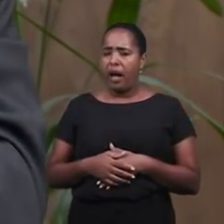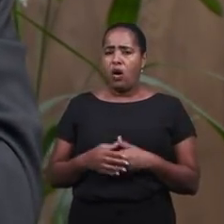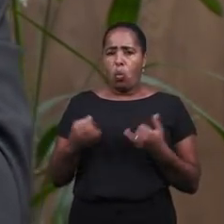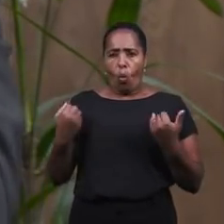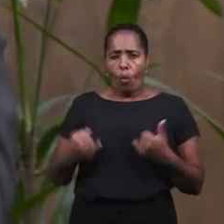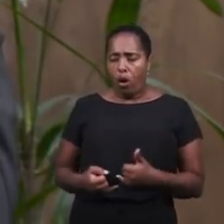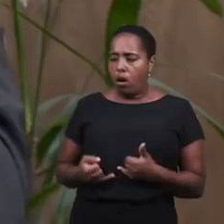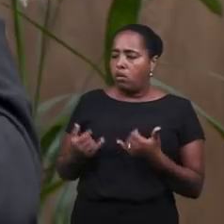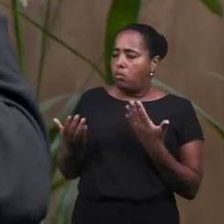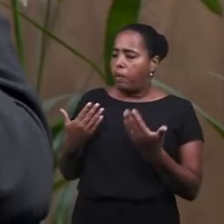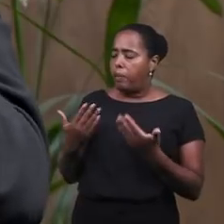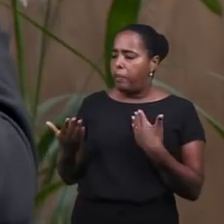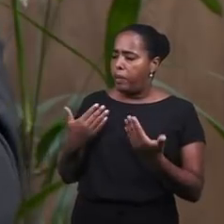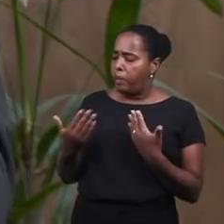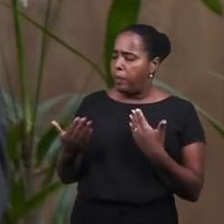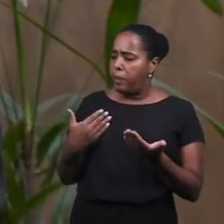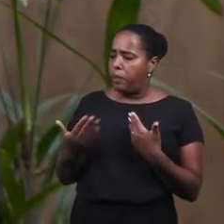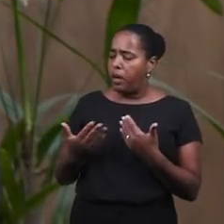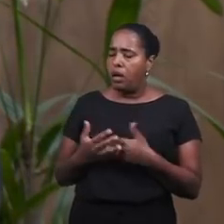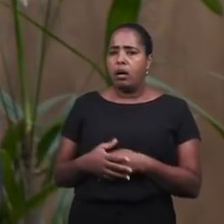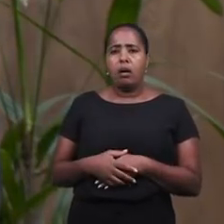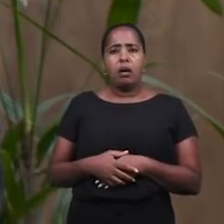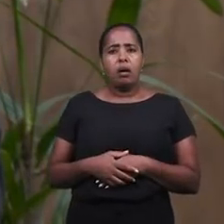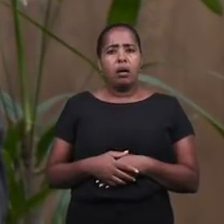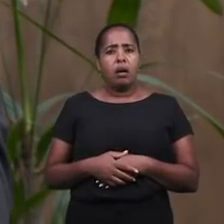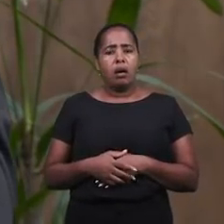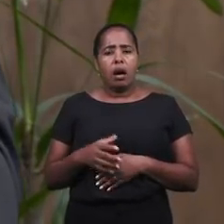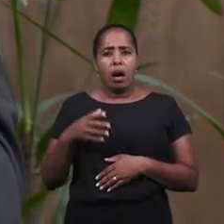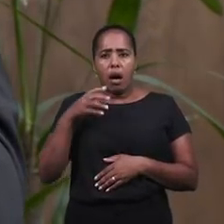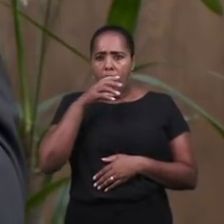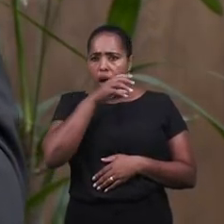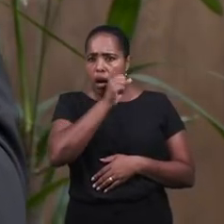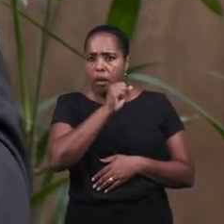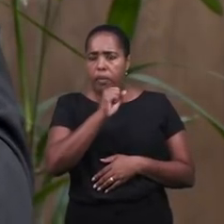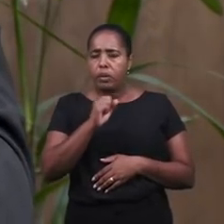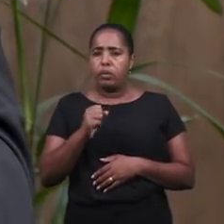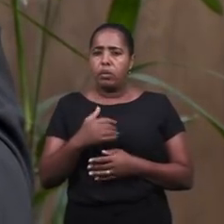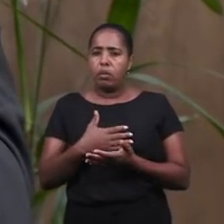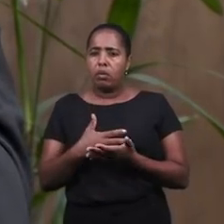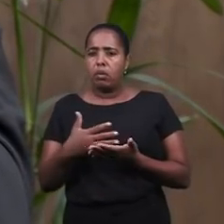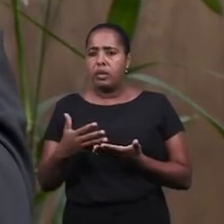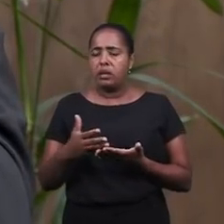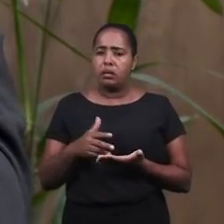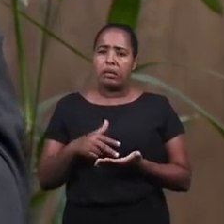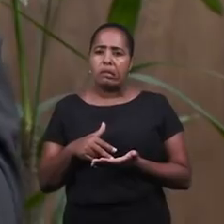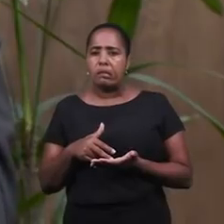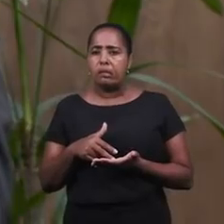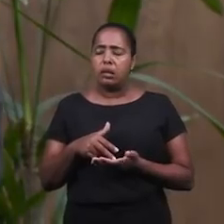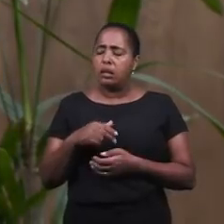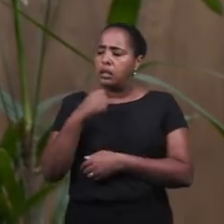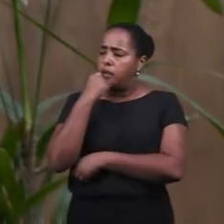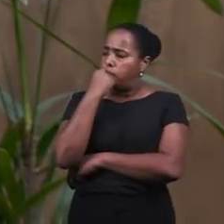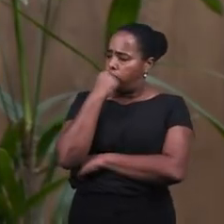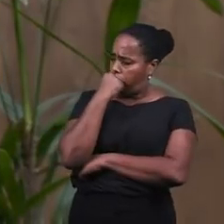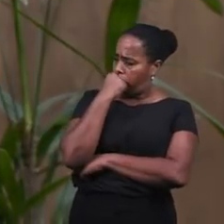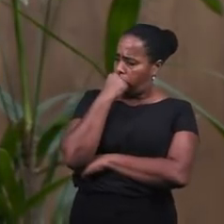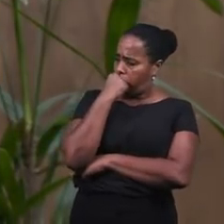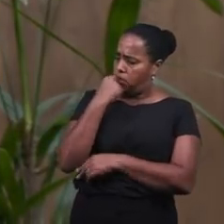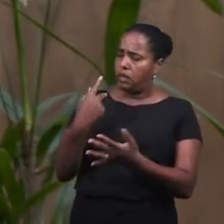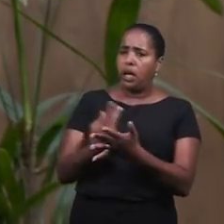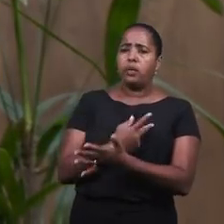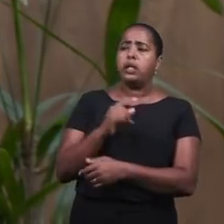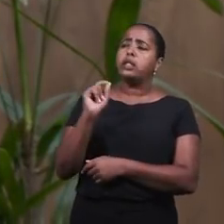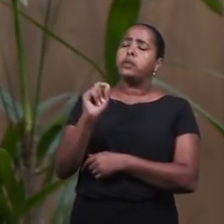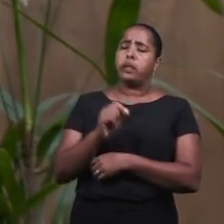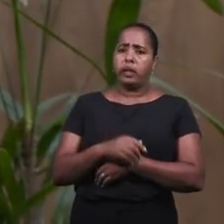pouquinho sequinha e tal, e aquela coisa foi secando. De repente começou a andar e aquela coisa, eu falei, o que está acontecendo?